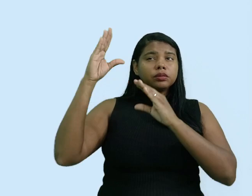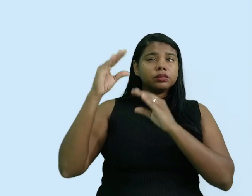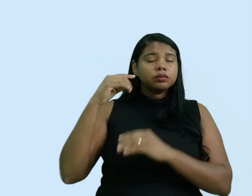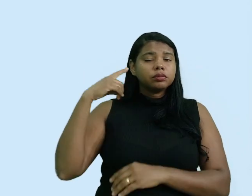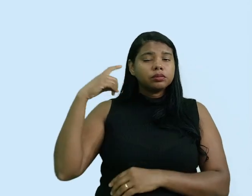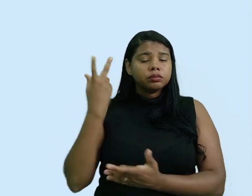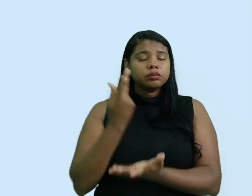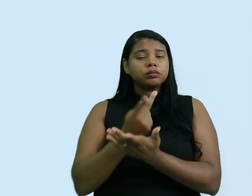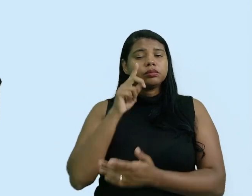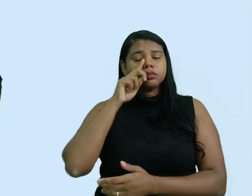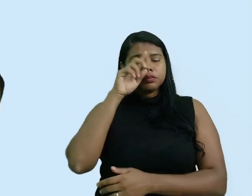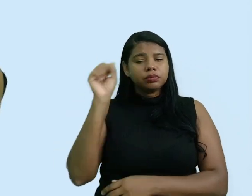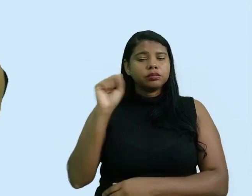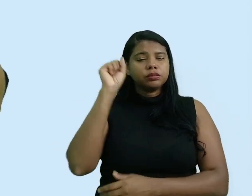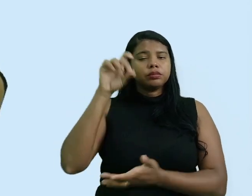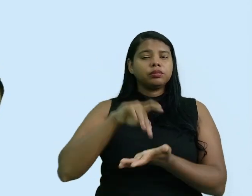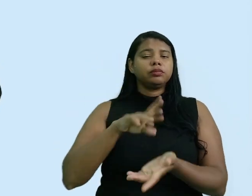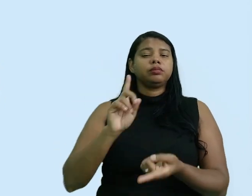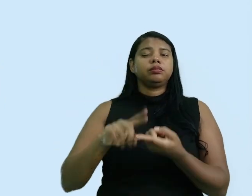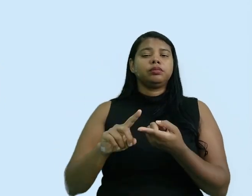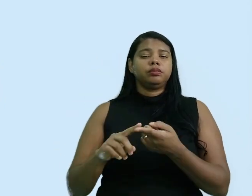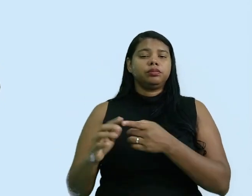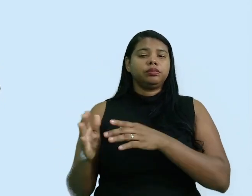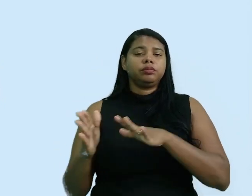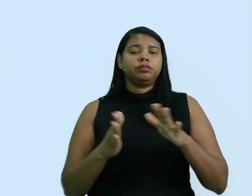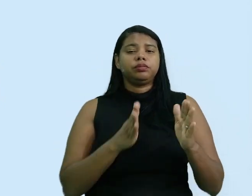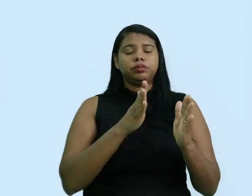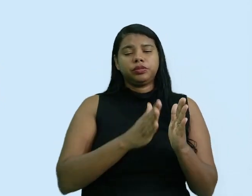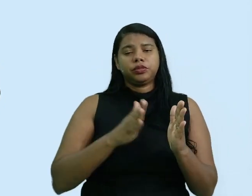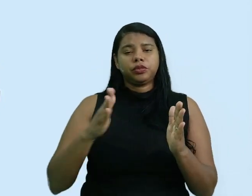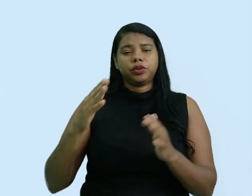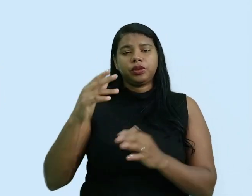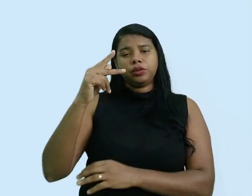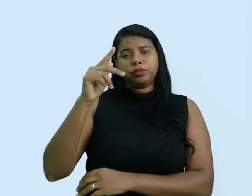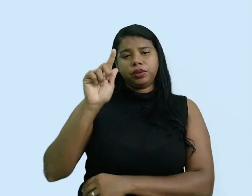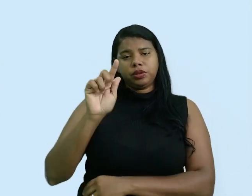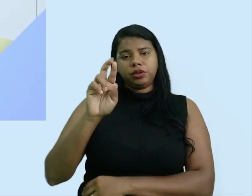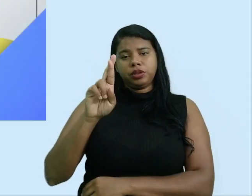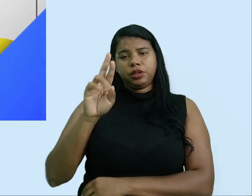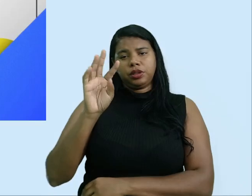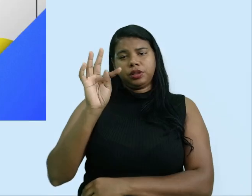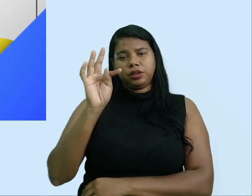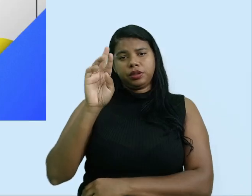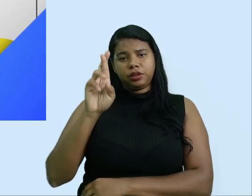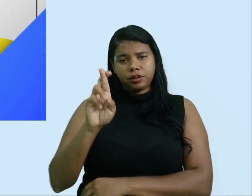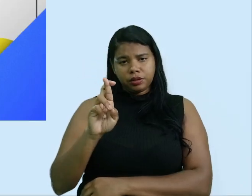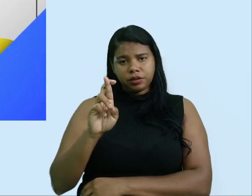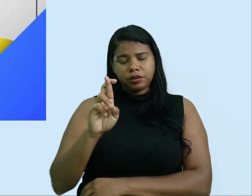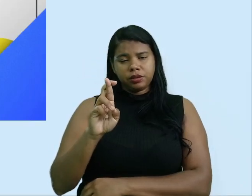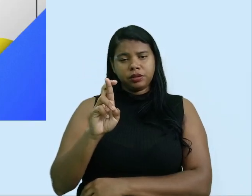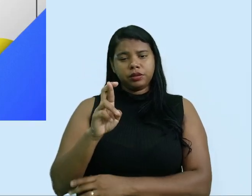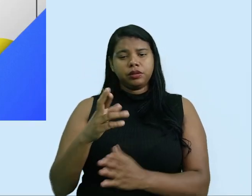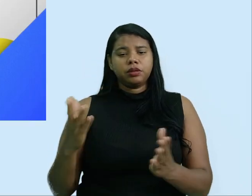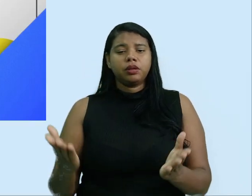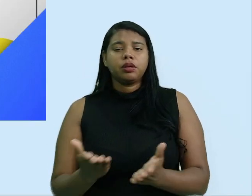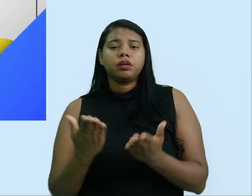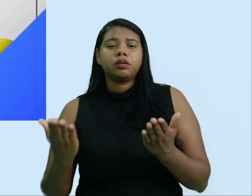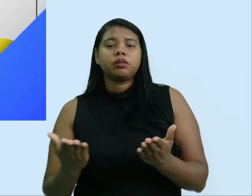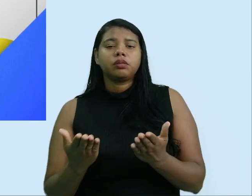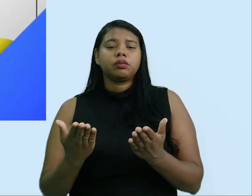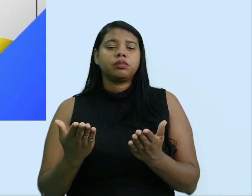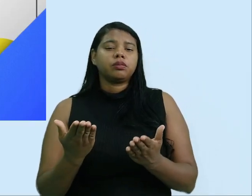riscos existentes. Um outro ponto, uma outra etapa do PGR-TR é o acompanhamento do controle dos